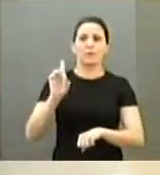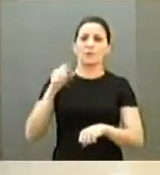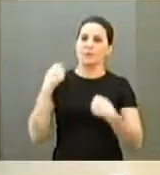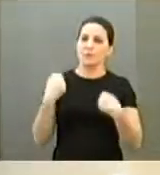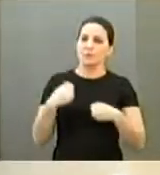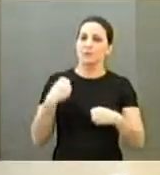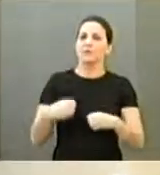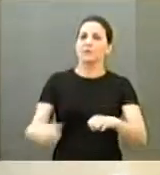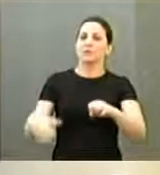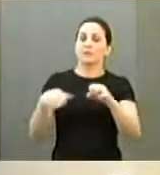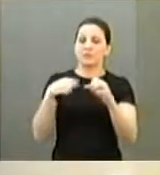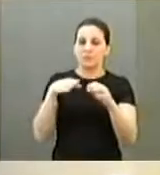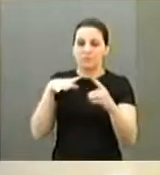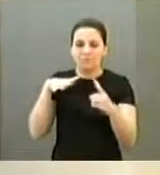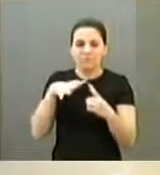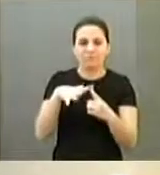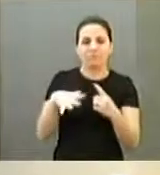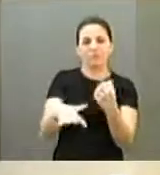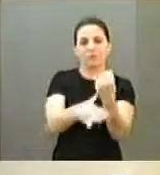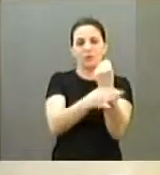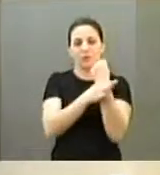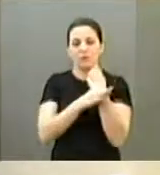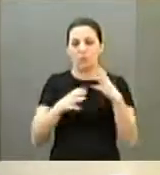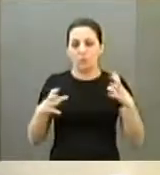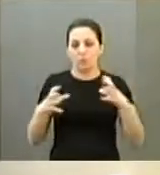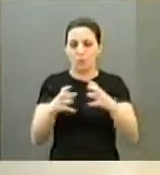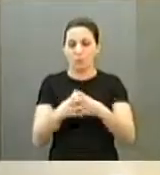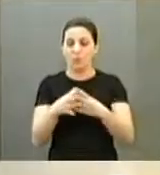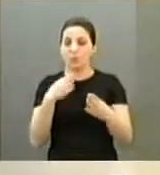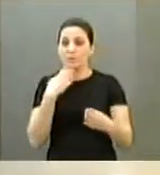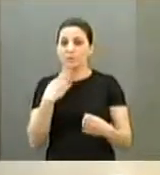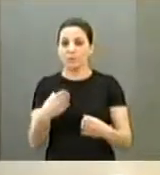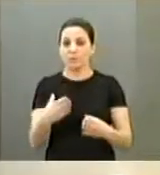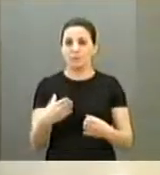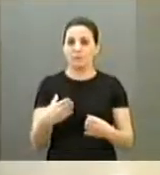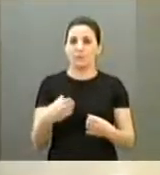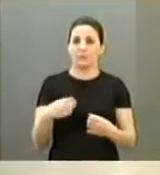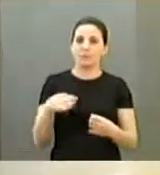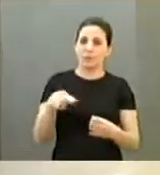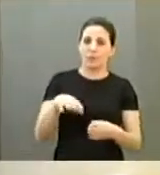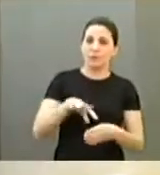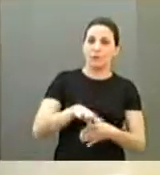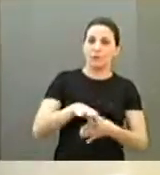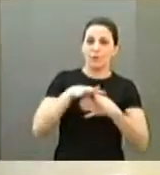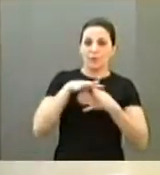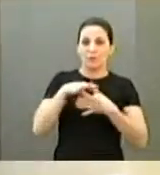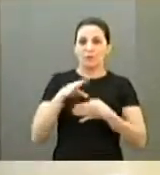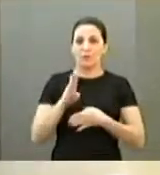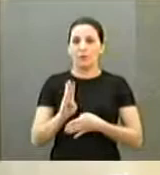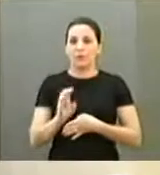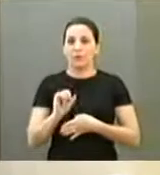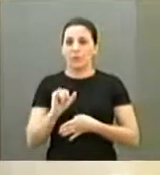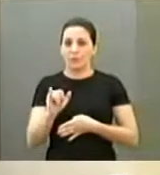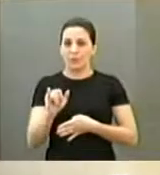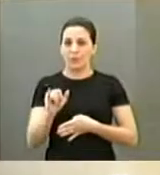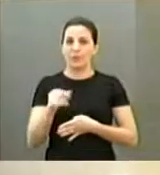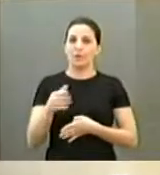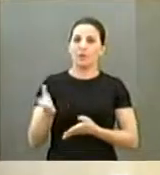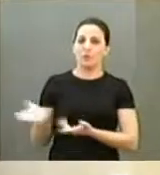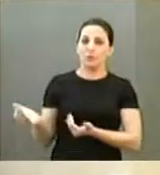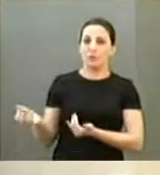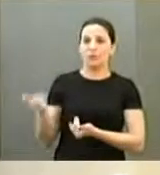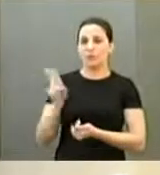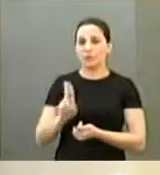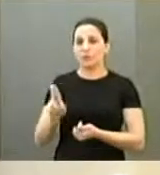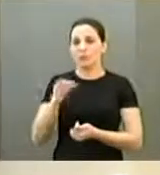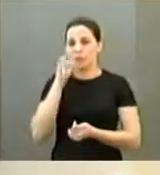da segurança no conjunto da coisa que ela pede. O Boi veio aqui e falou dos jovens que estão usando droga